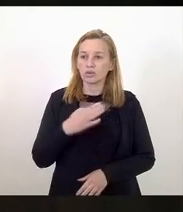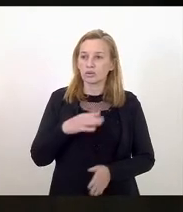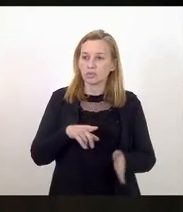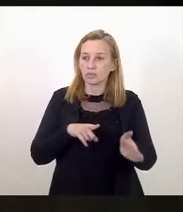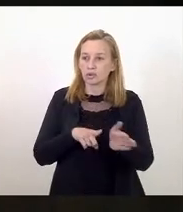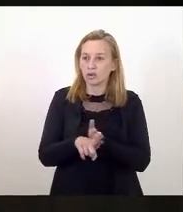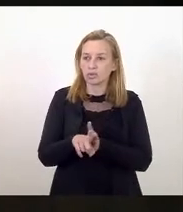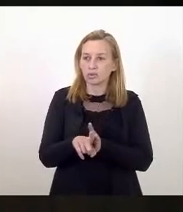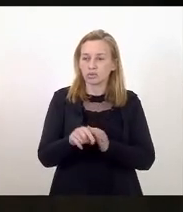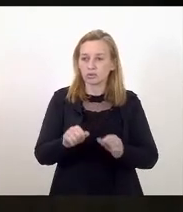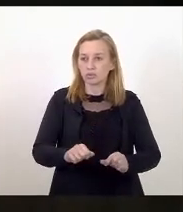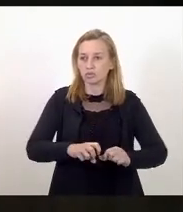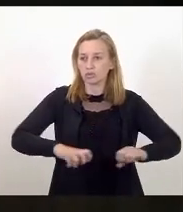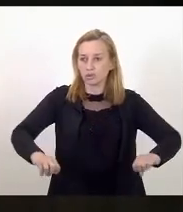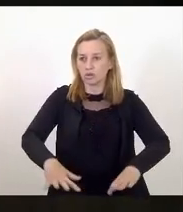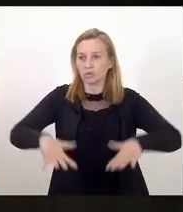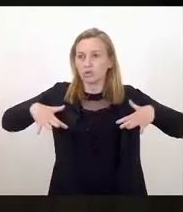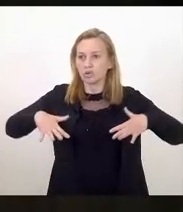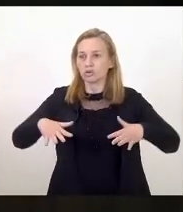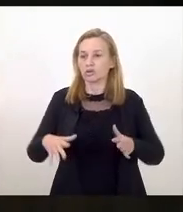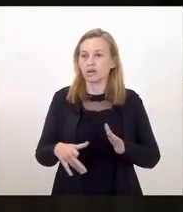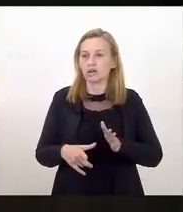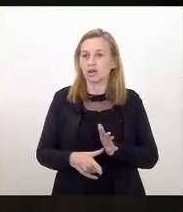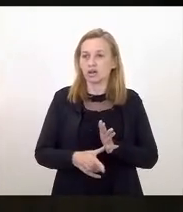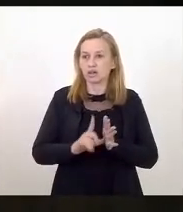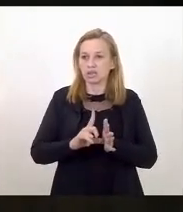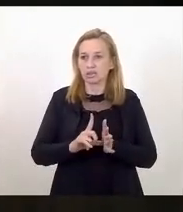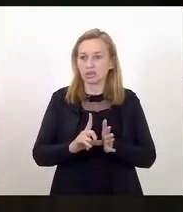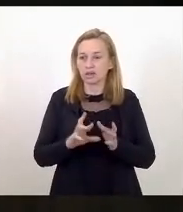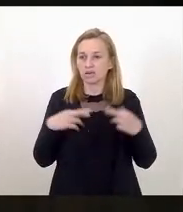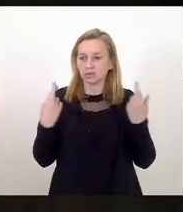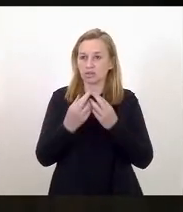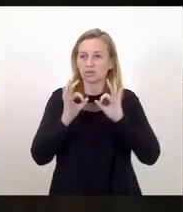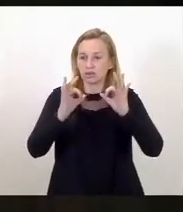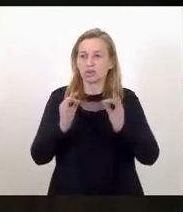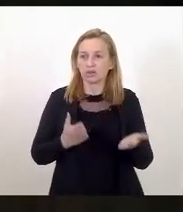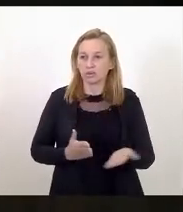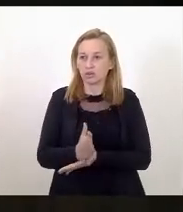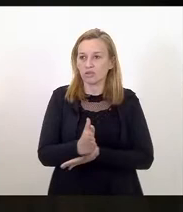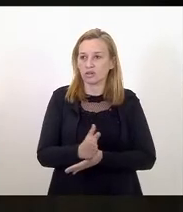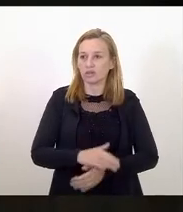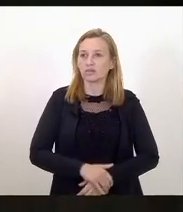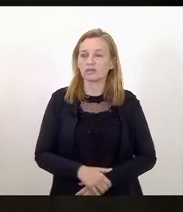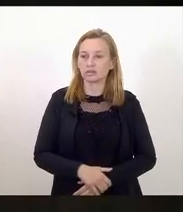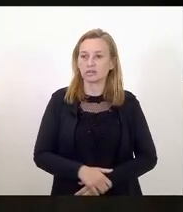para que a gente possa antecipar as sessões extraordinárias. Os senhores que aprovam nesse momento estão aprovados.